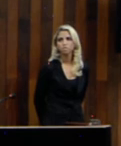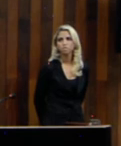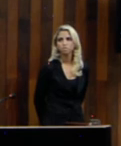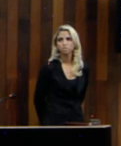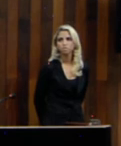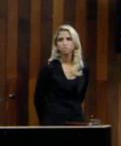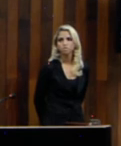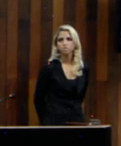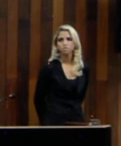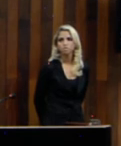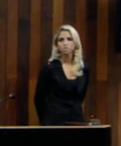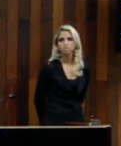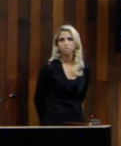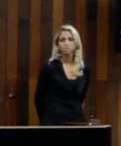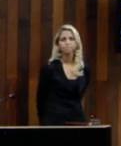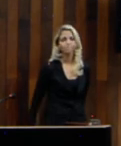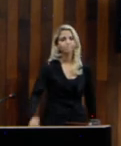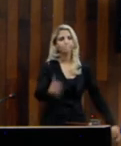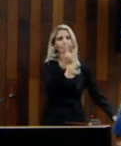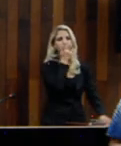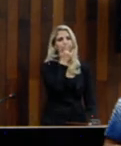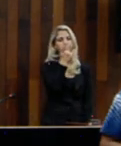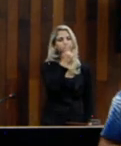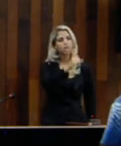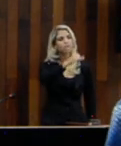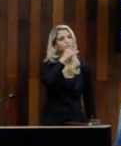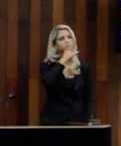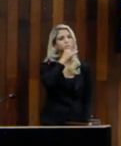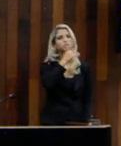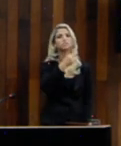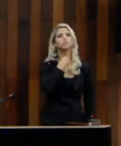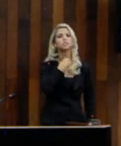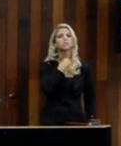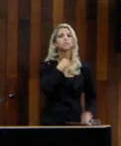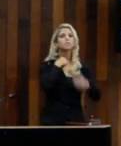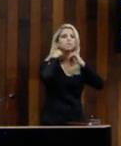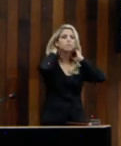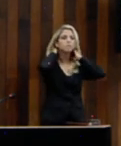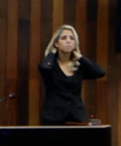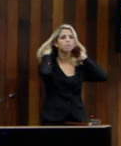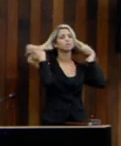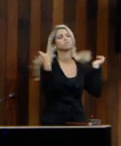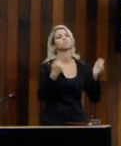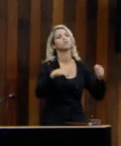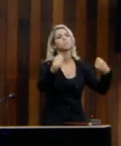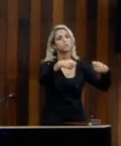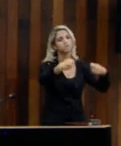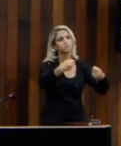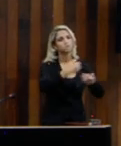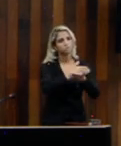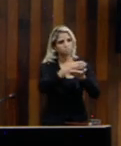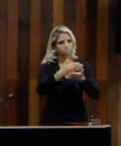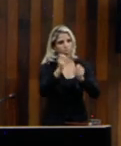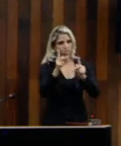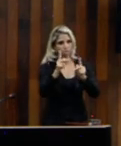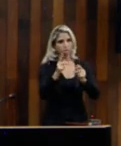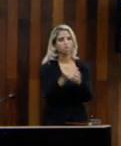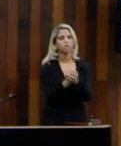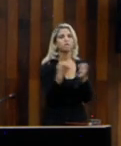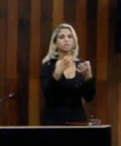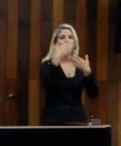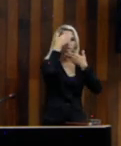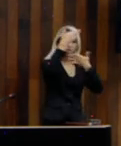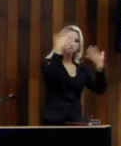Infelizmente a gente não pode abrir essa sessão, senão a gente não vai conseguir ter a sessão. Quero aqui